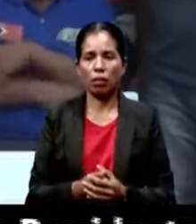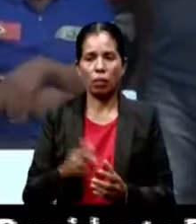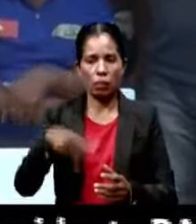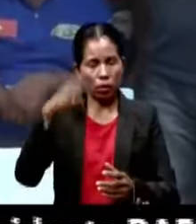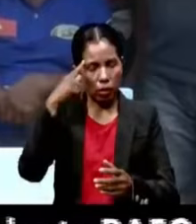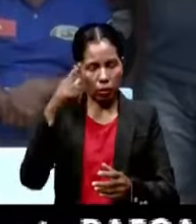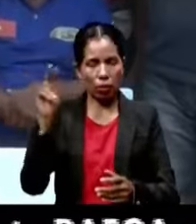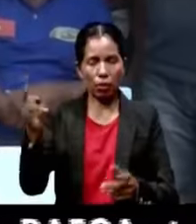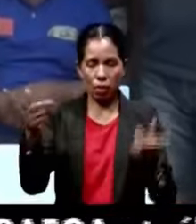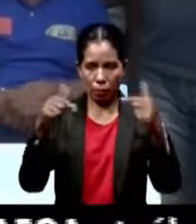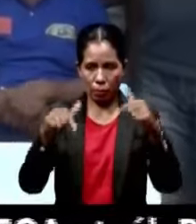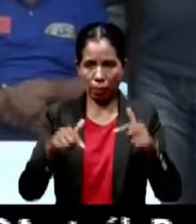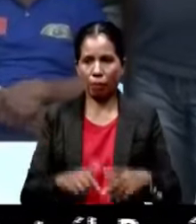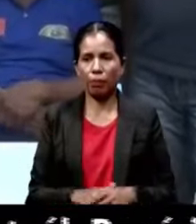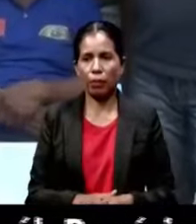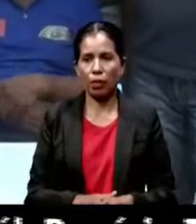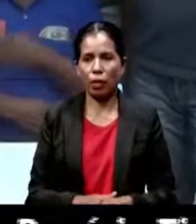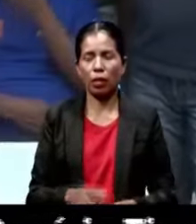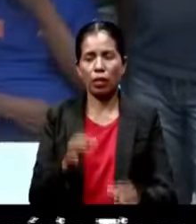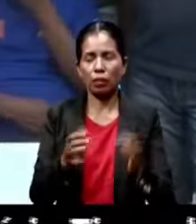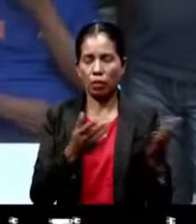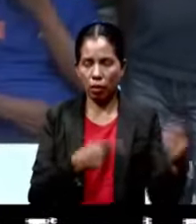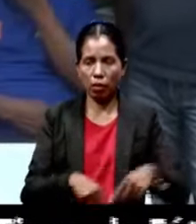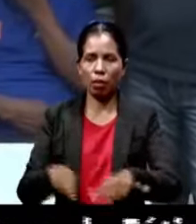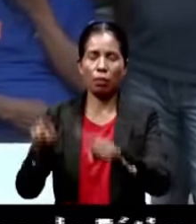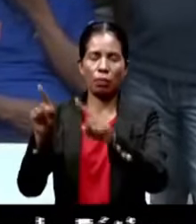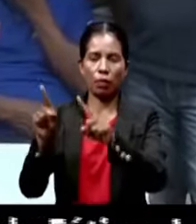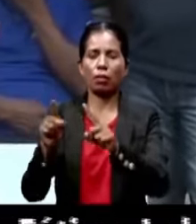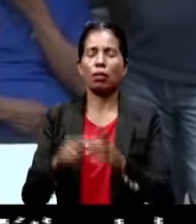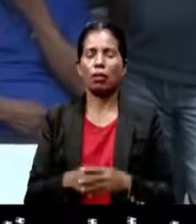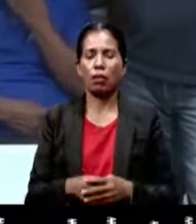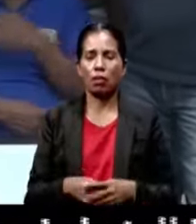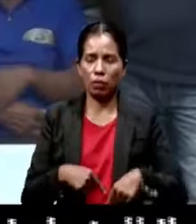mai awar sai taru ka fila para